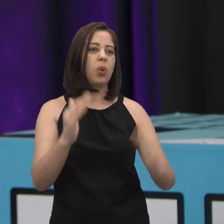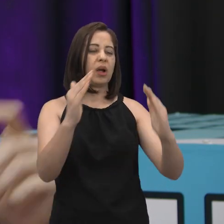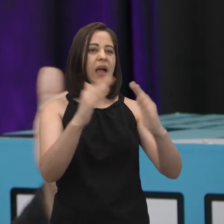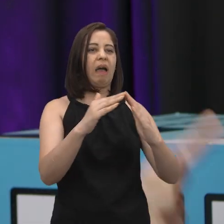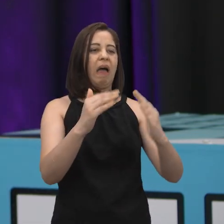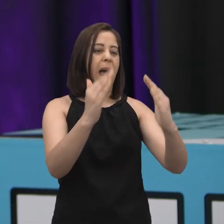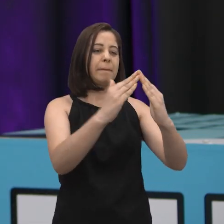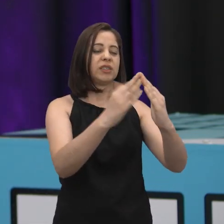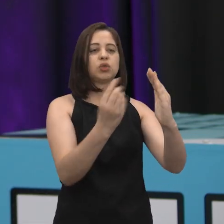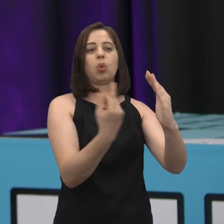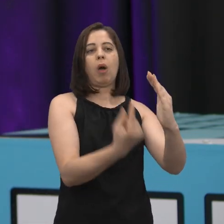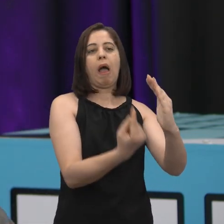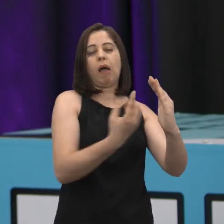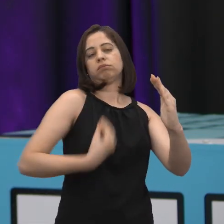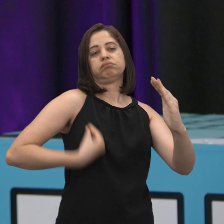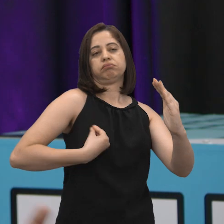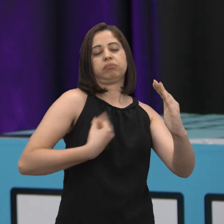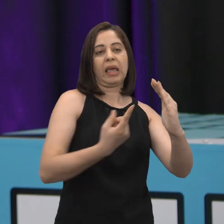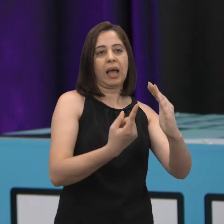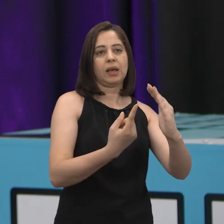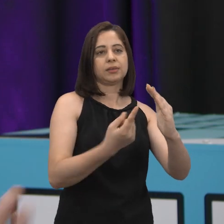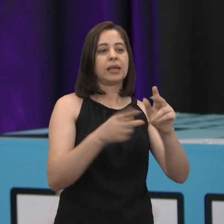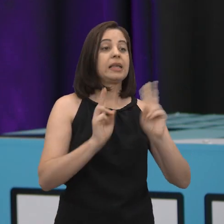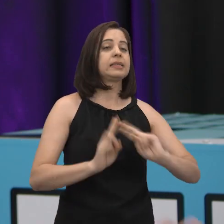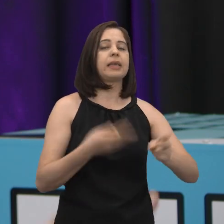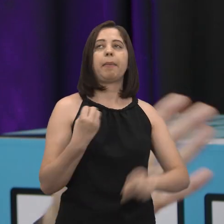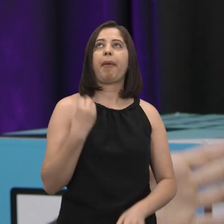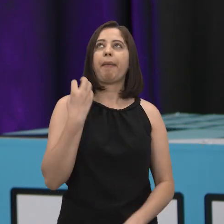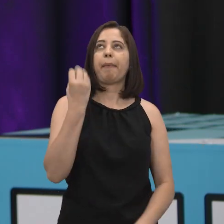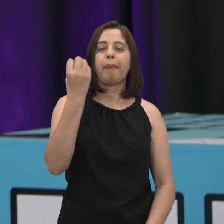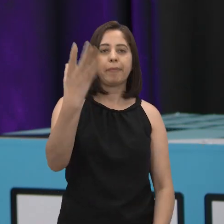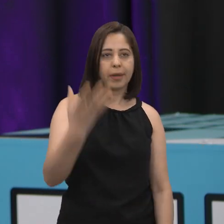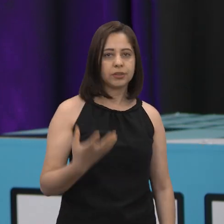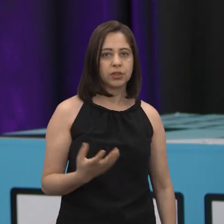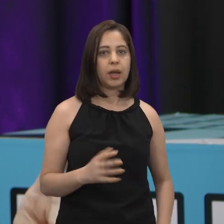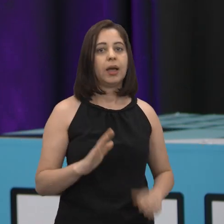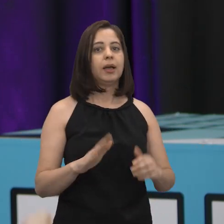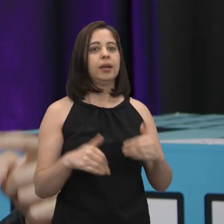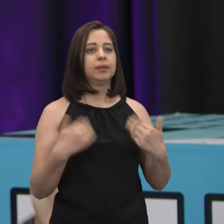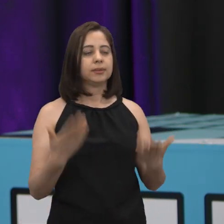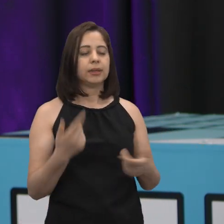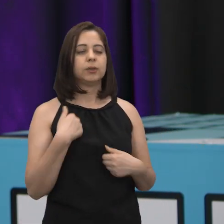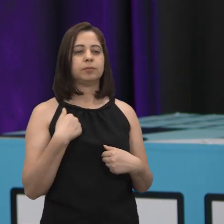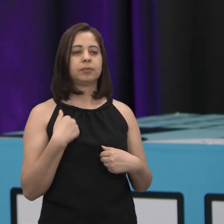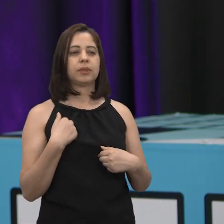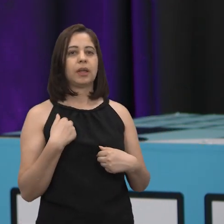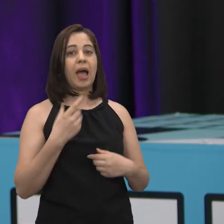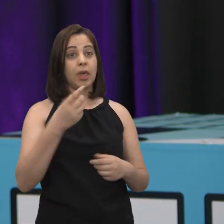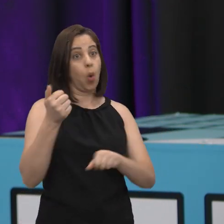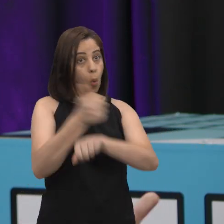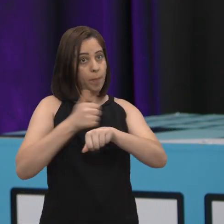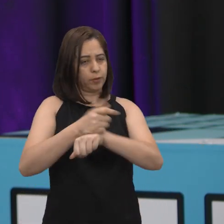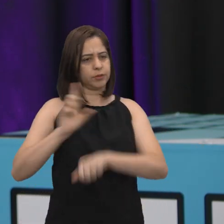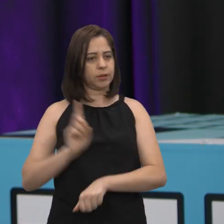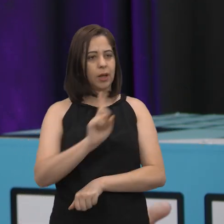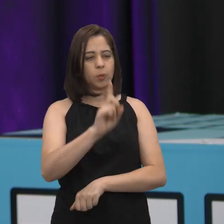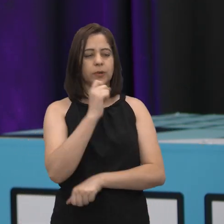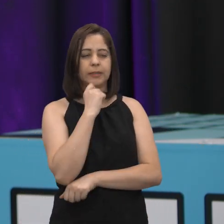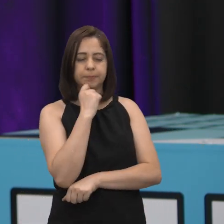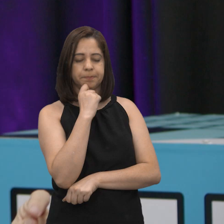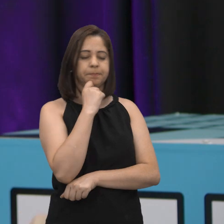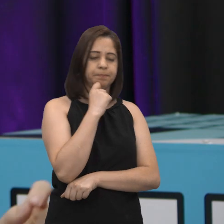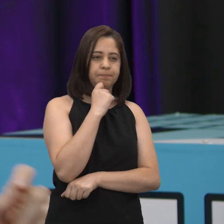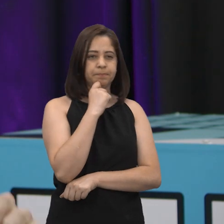domicílio, ela viaja muito, esse domicílio ele é classificado, né, ele é marcado ali, e a informação referente a esse domicílio ela é